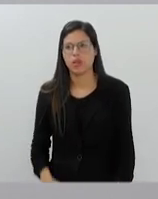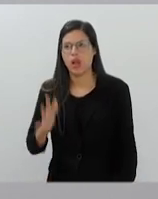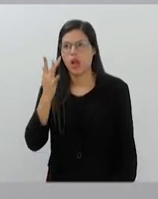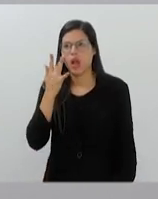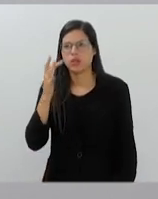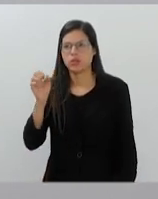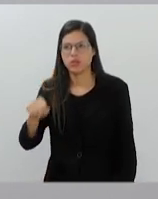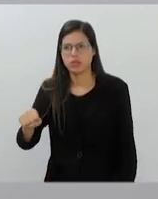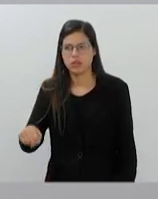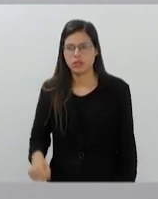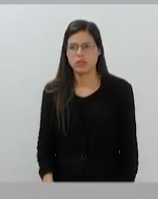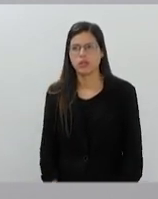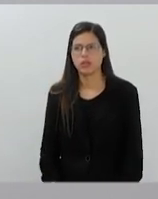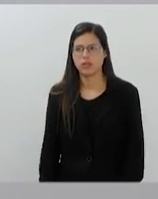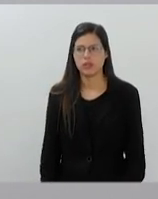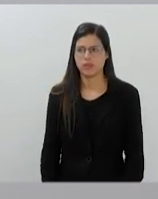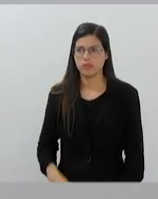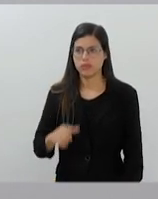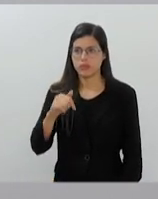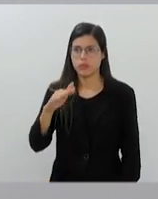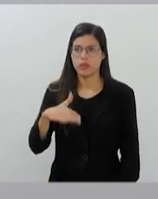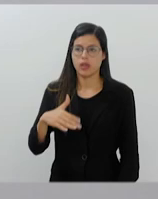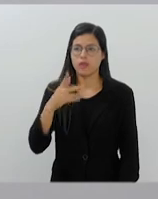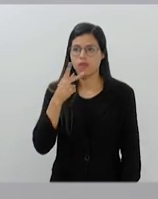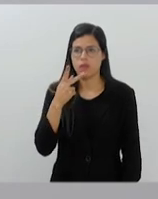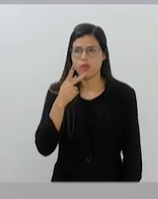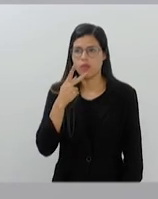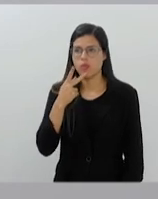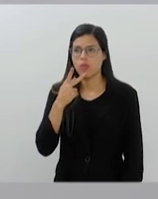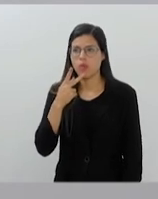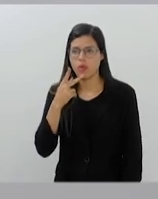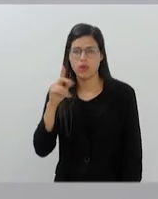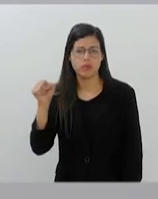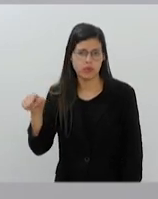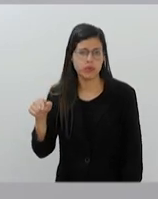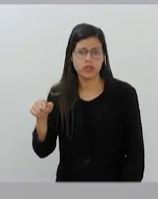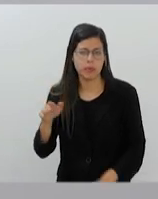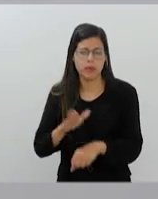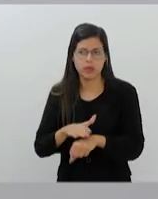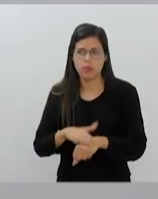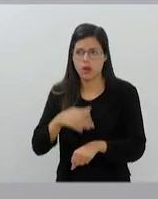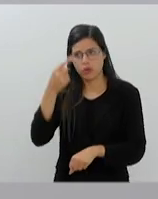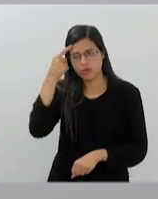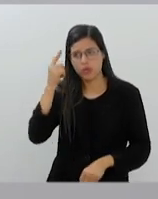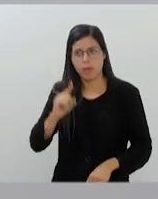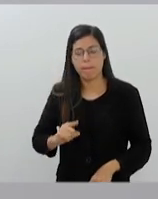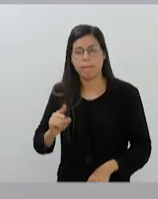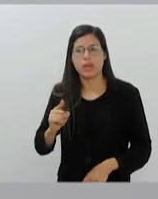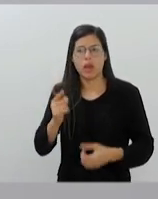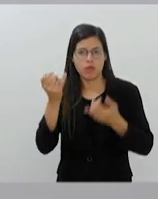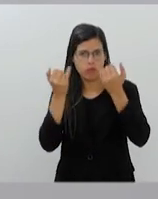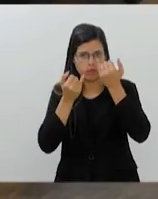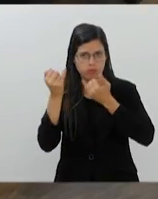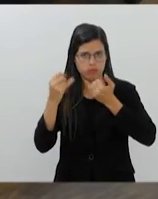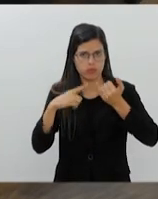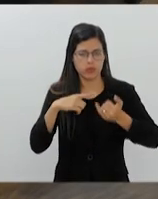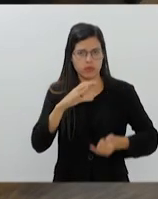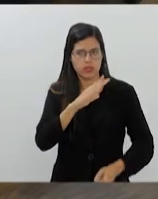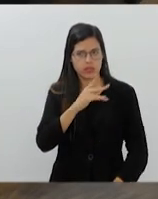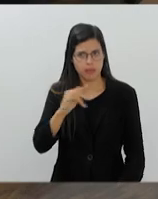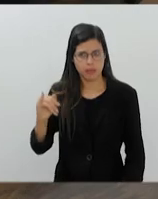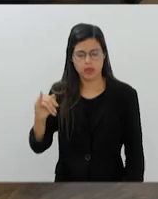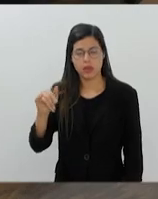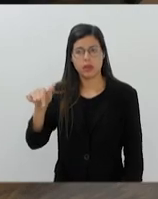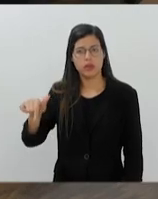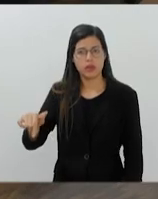dessa forma não quem disse que foi dessa forma foi a senhora eu não sabia que era dessa forma a notícia que havia chegado essa CPI é que a senhora